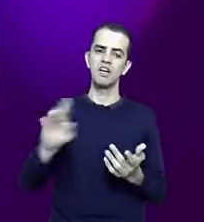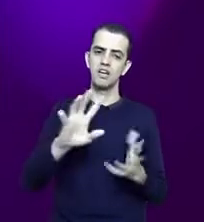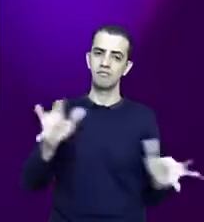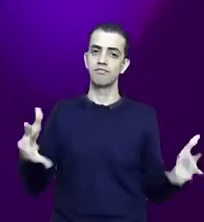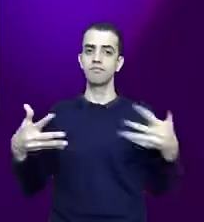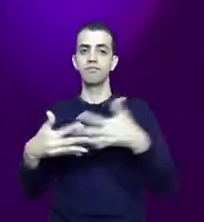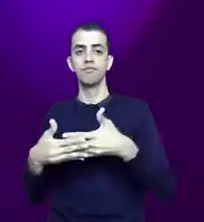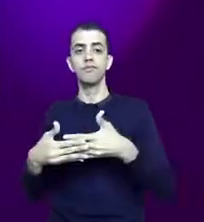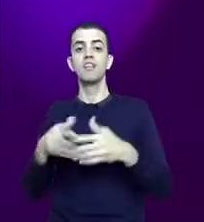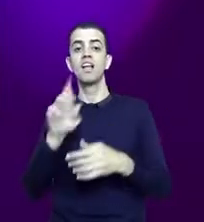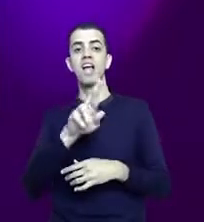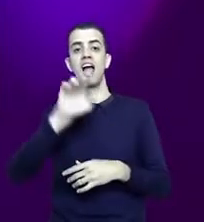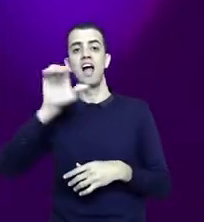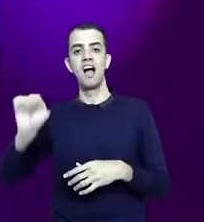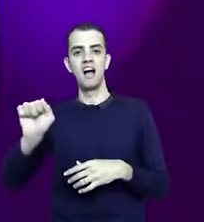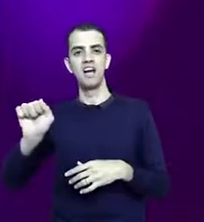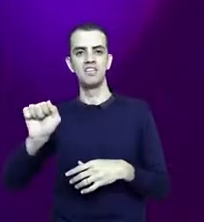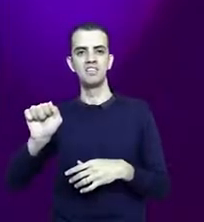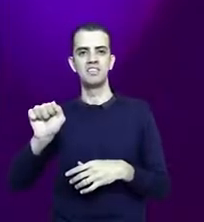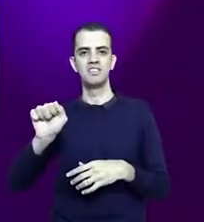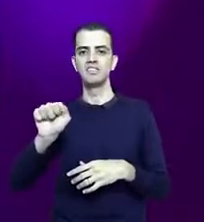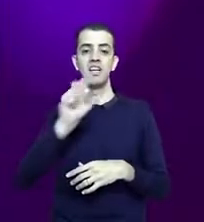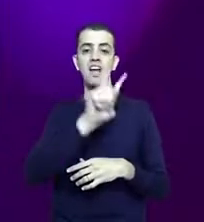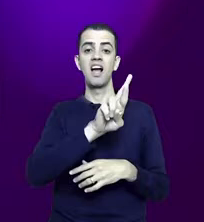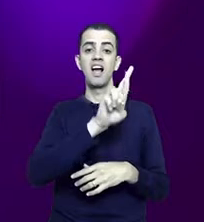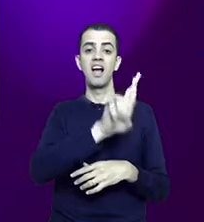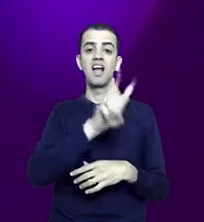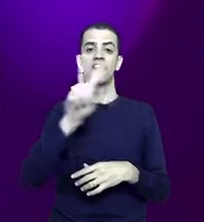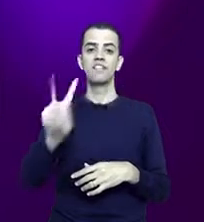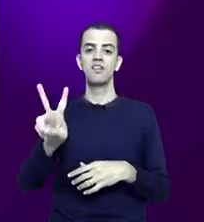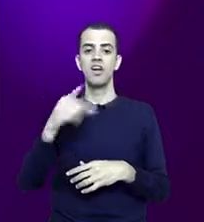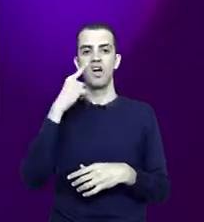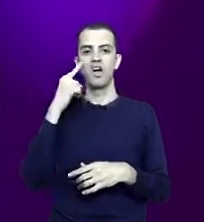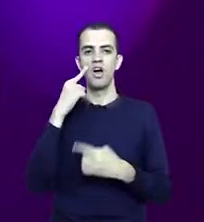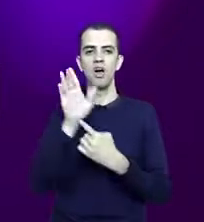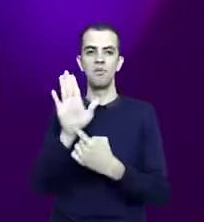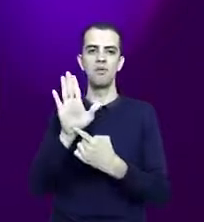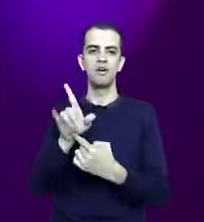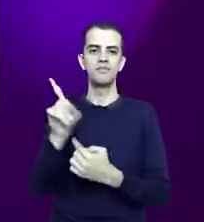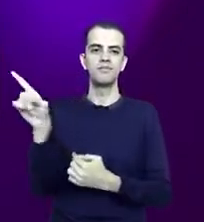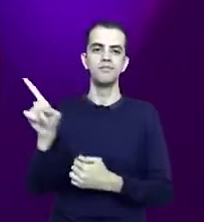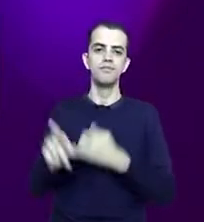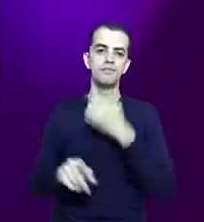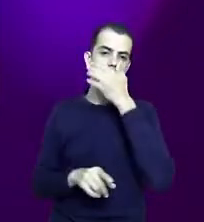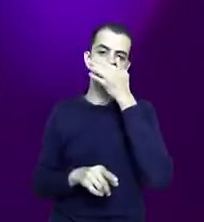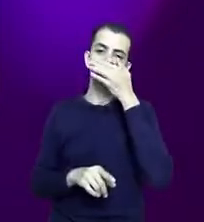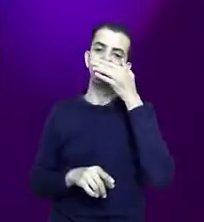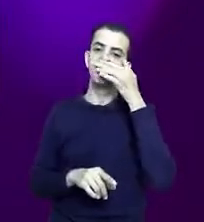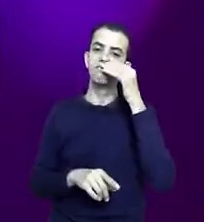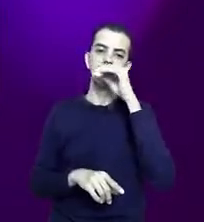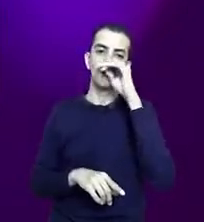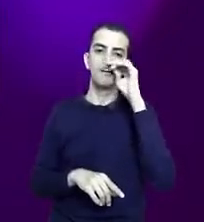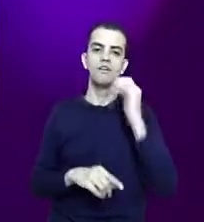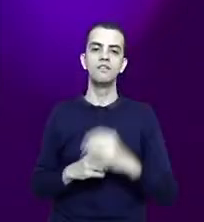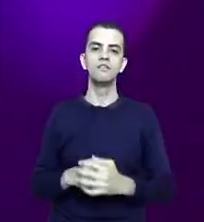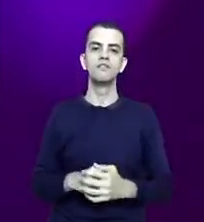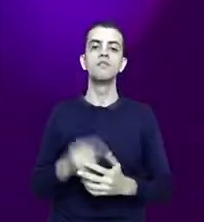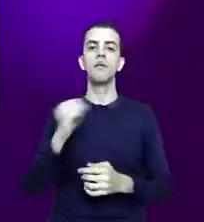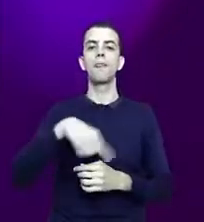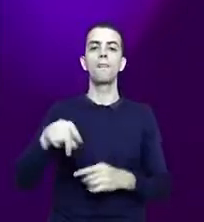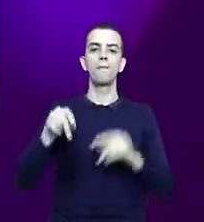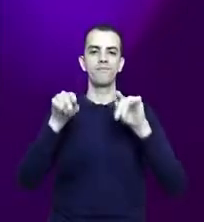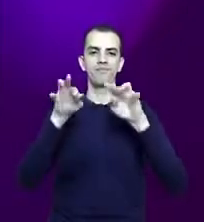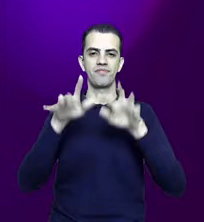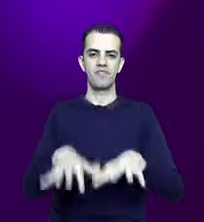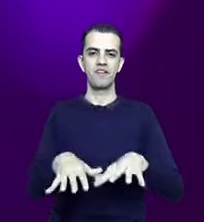da realidade virtual na colocação dos implantes na artroplastia do ombro. Esse nosso software é um software feito com